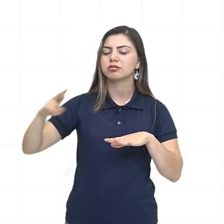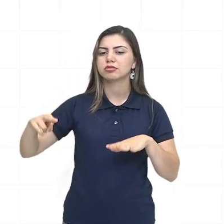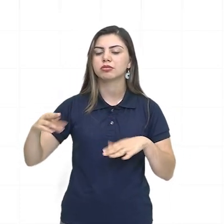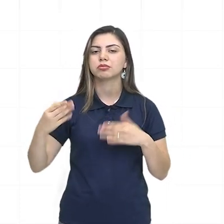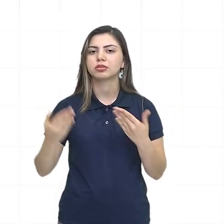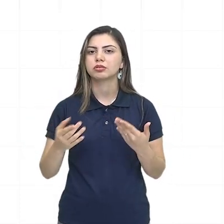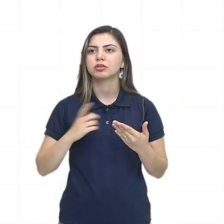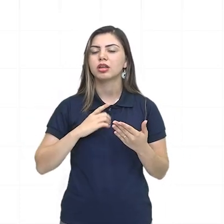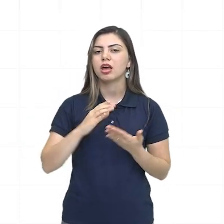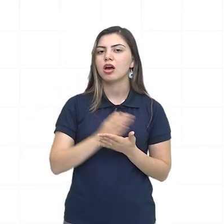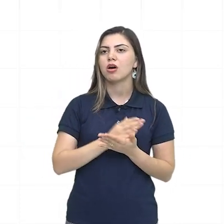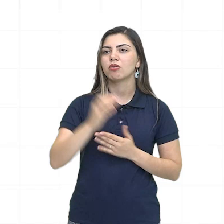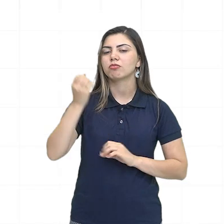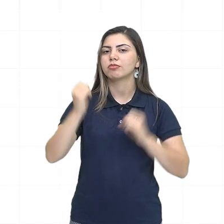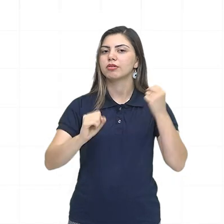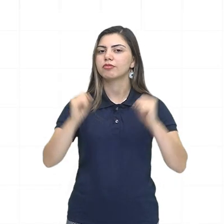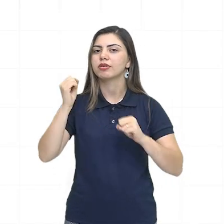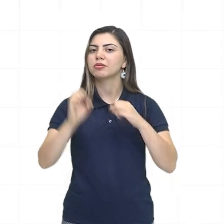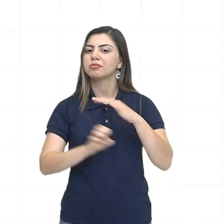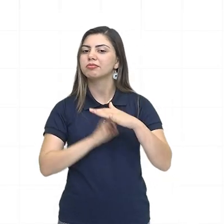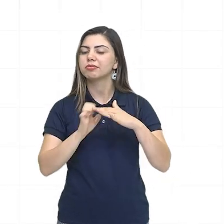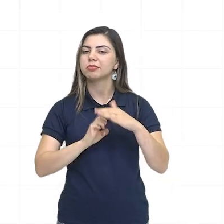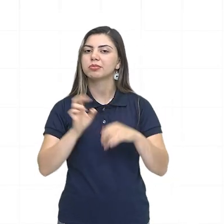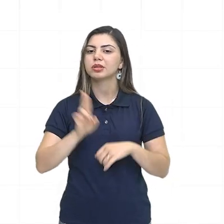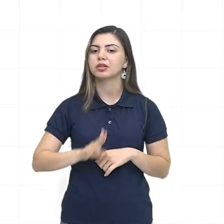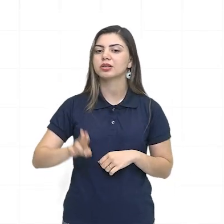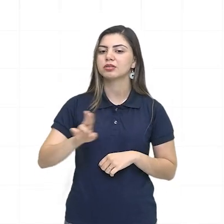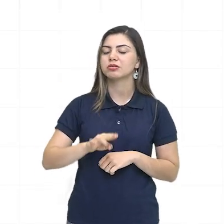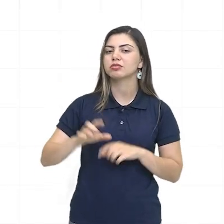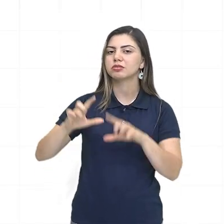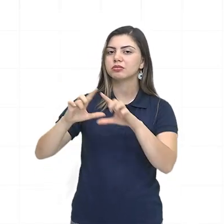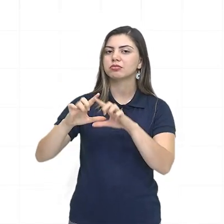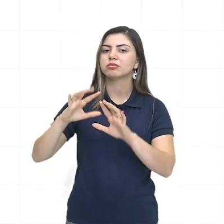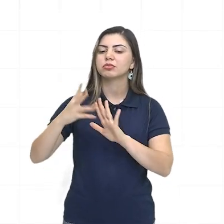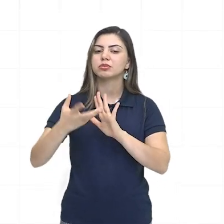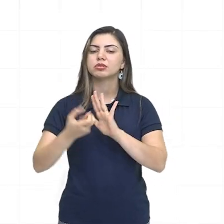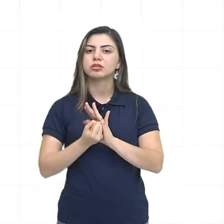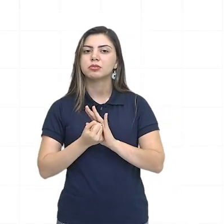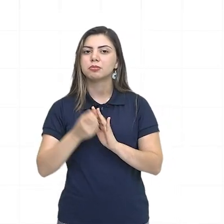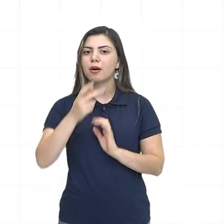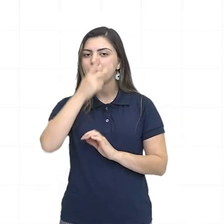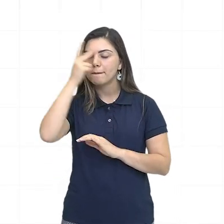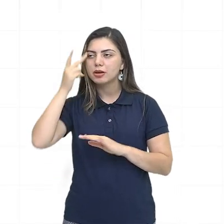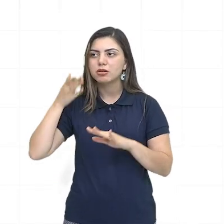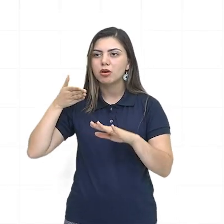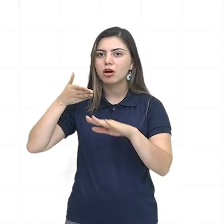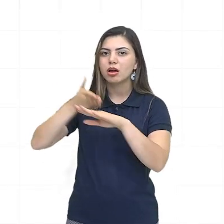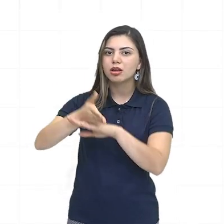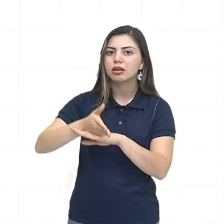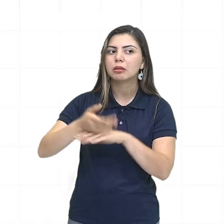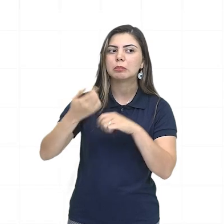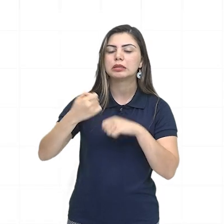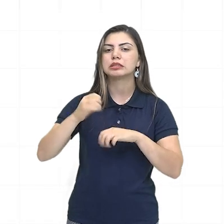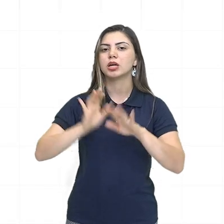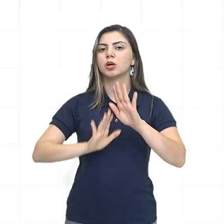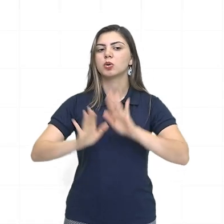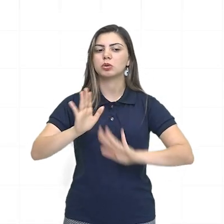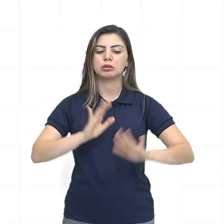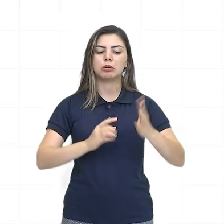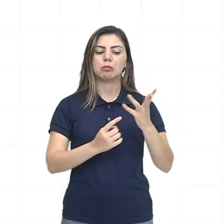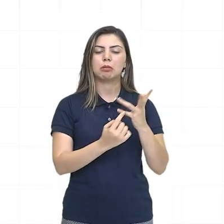algumas fábricas, em algumas empresas. Para adentrar o local que tem esse símbolo à porta, é preciso tomar uma série